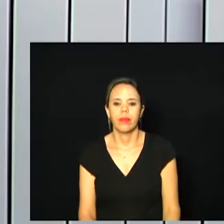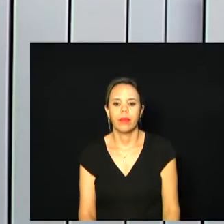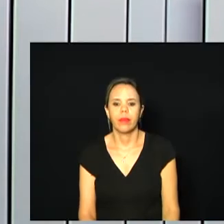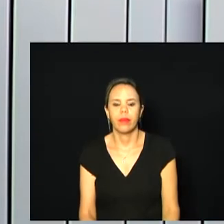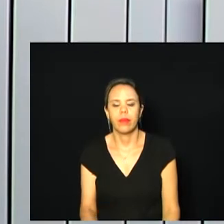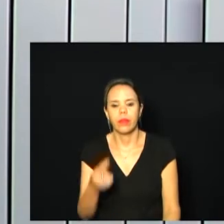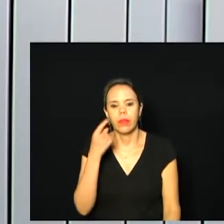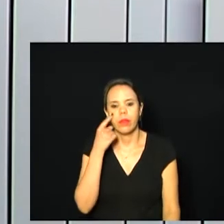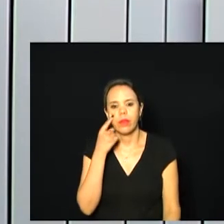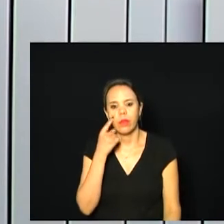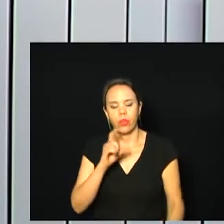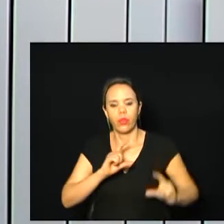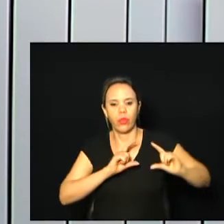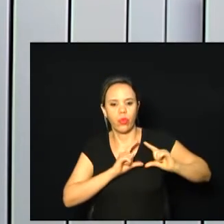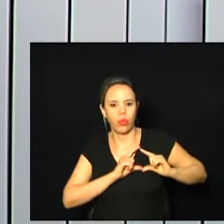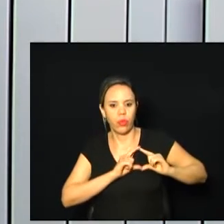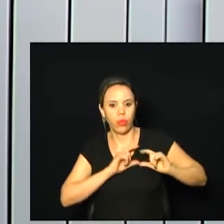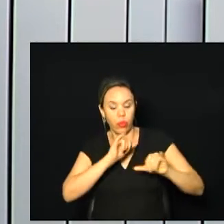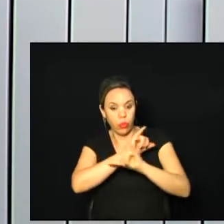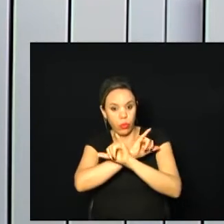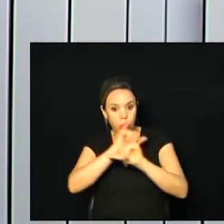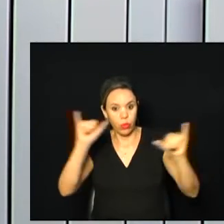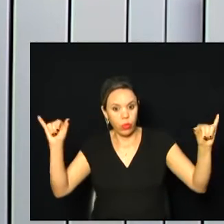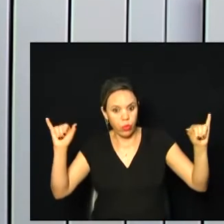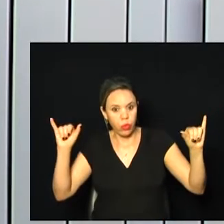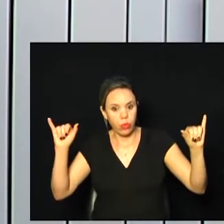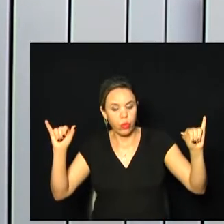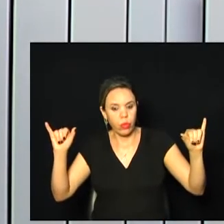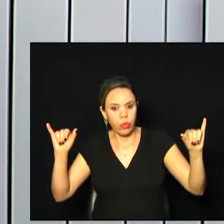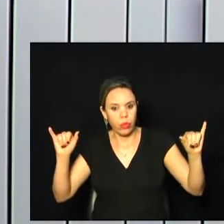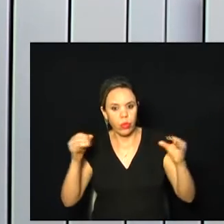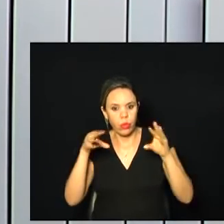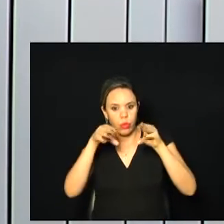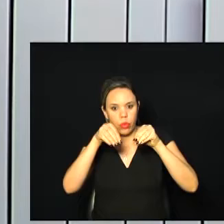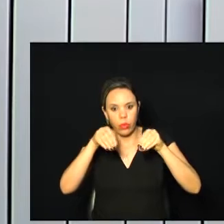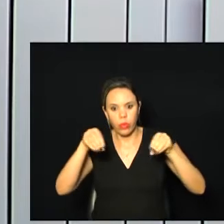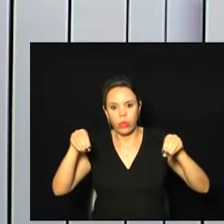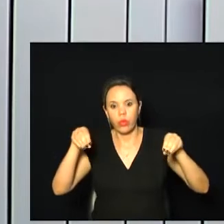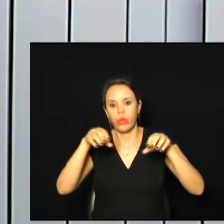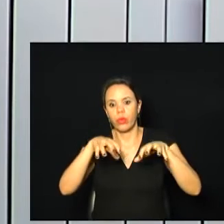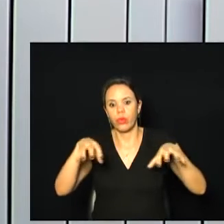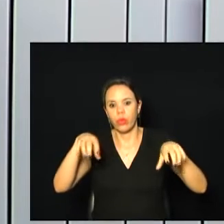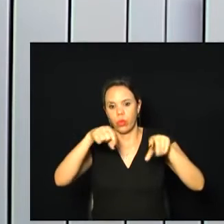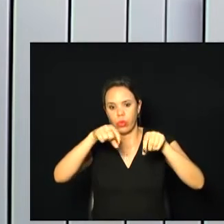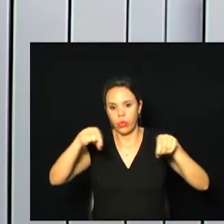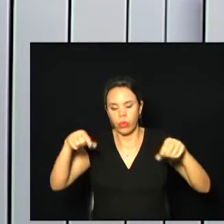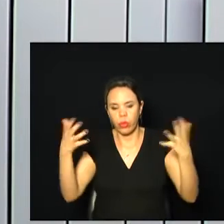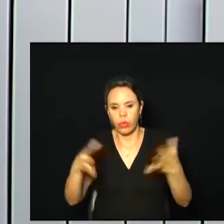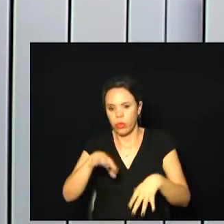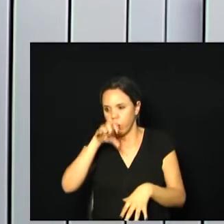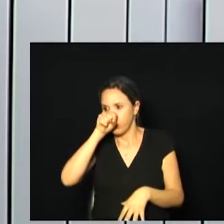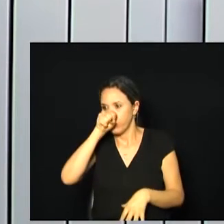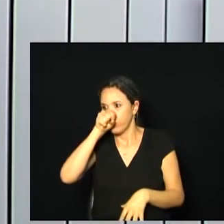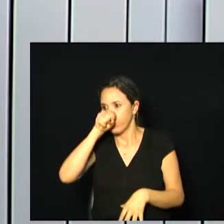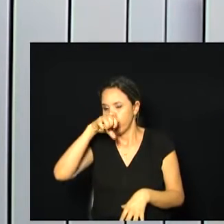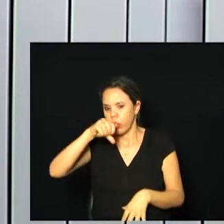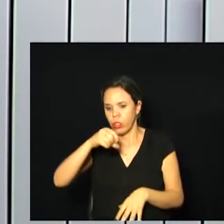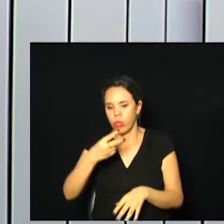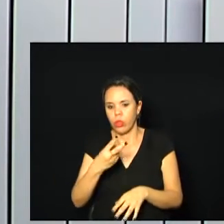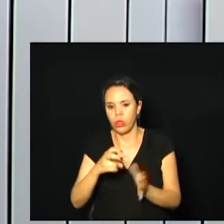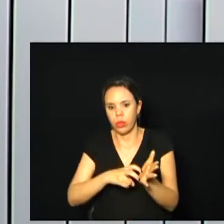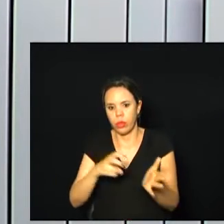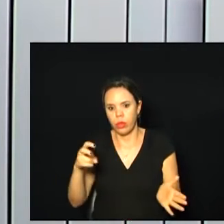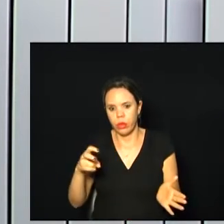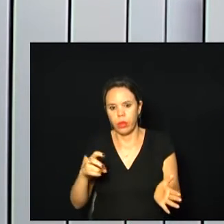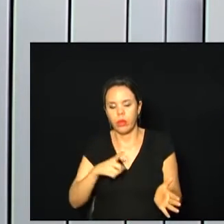Olha só, a Defesa Civil emitiu um alerta em relação à umidade relativa do ar, que hoje, às 9h20 da